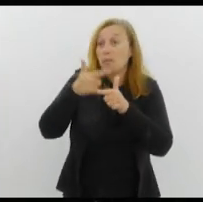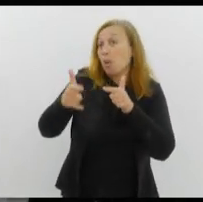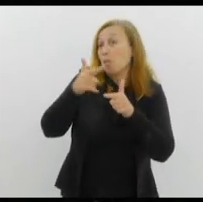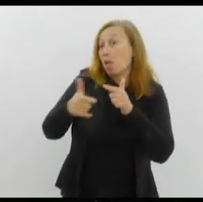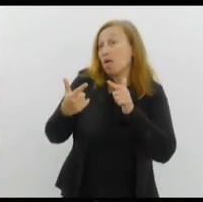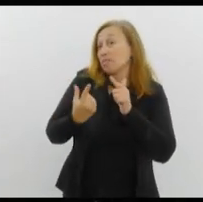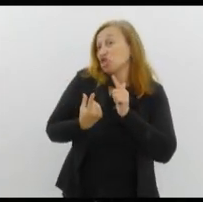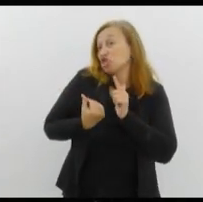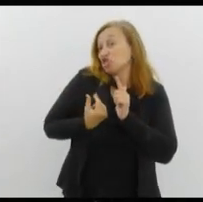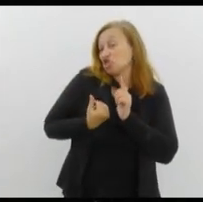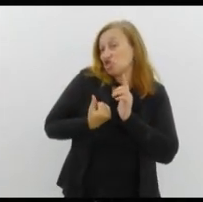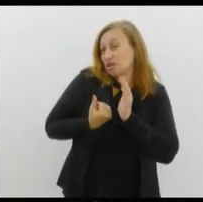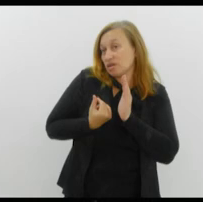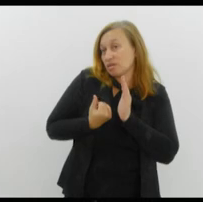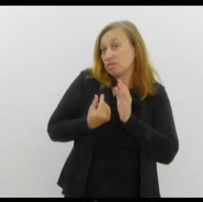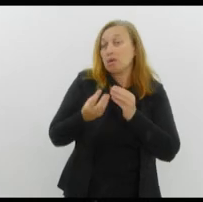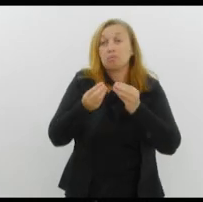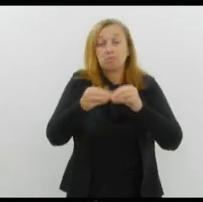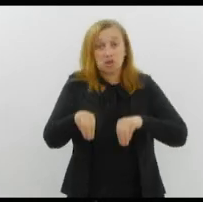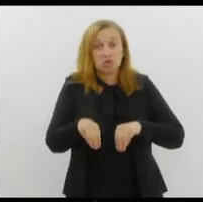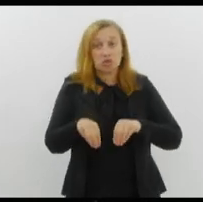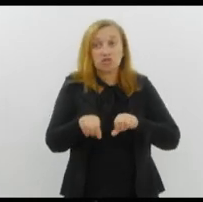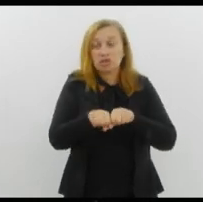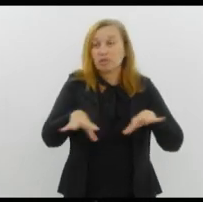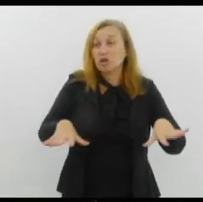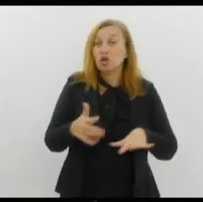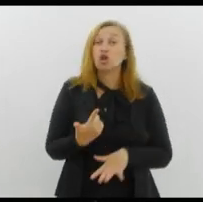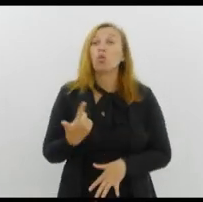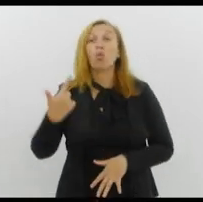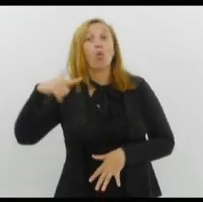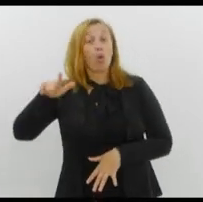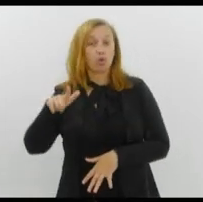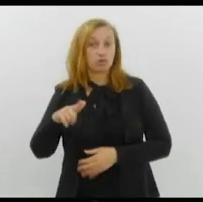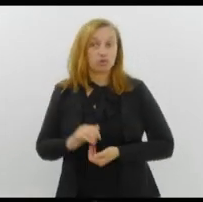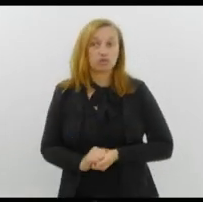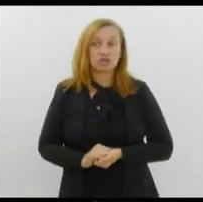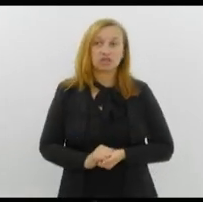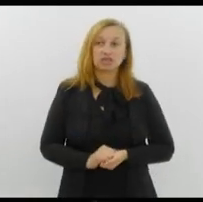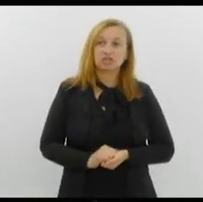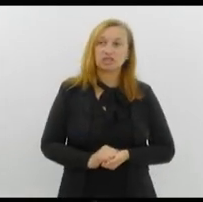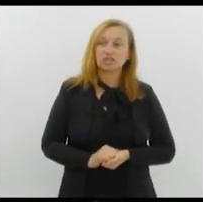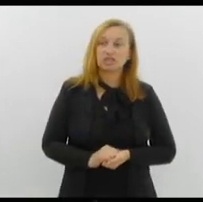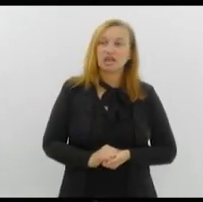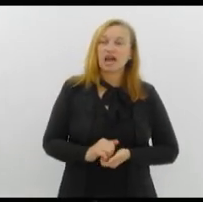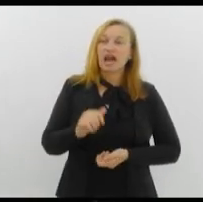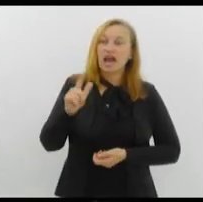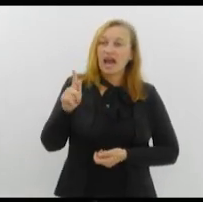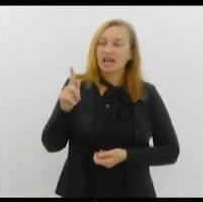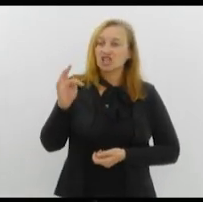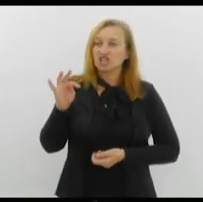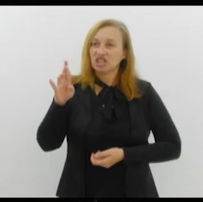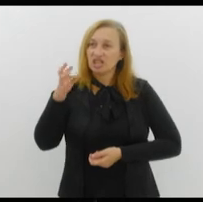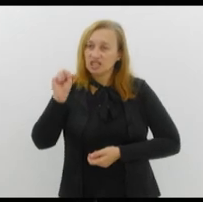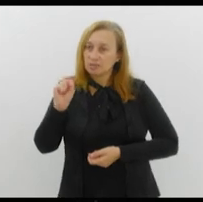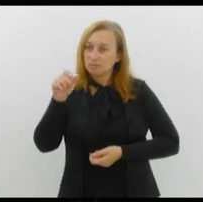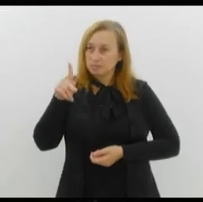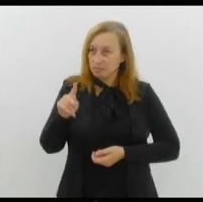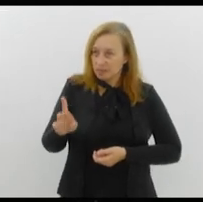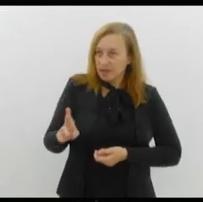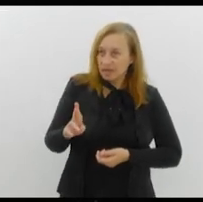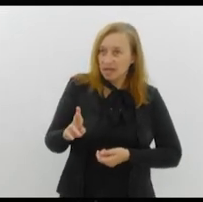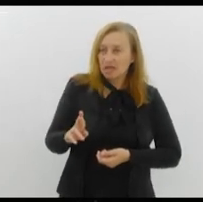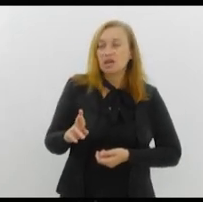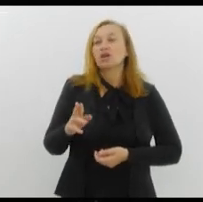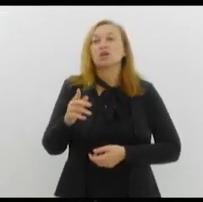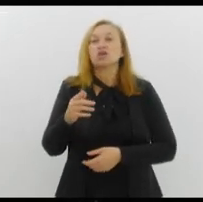financeiros intensificados pela pandemia. E, por outro, há a leniência da AGETRANSP e do governo do Estado em